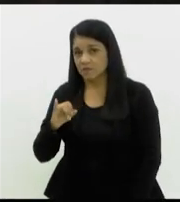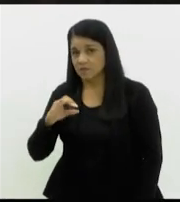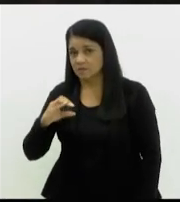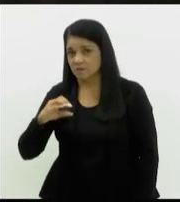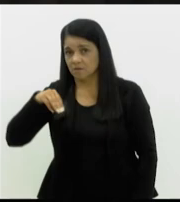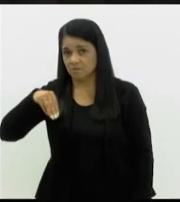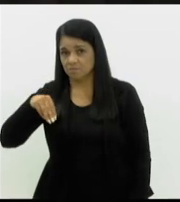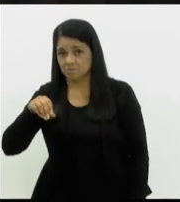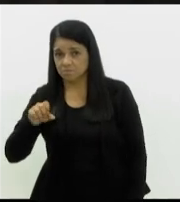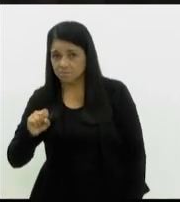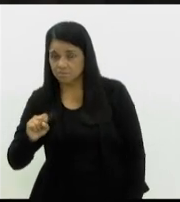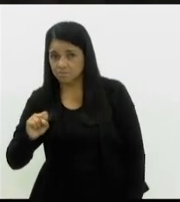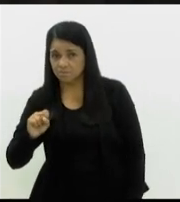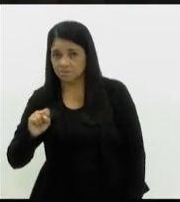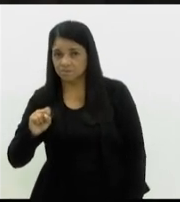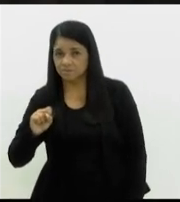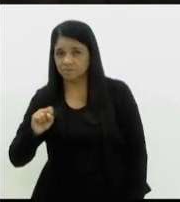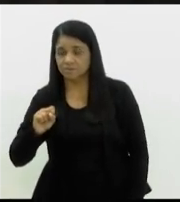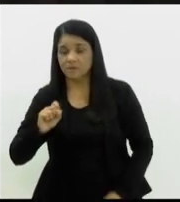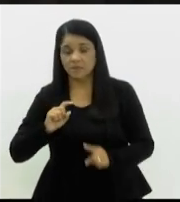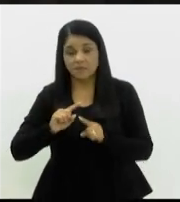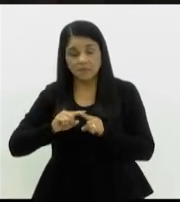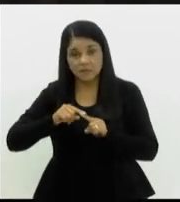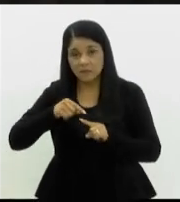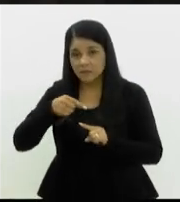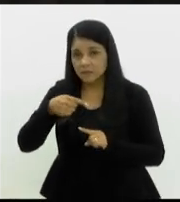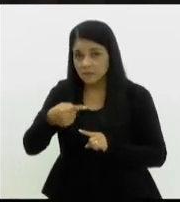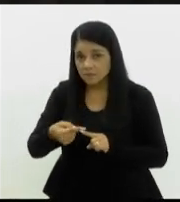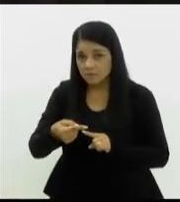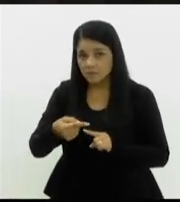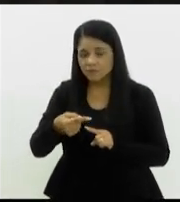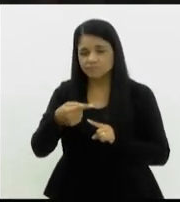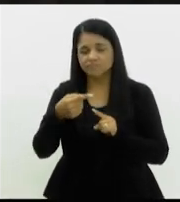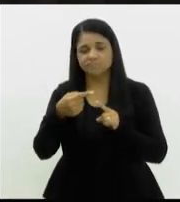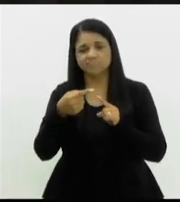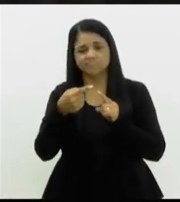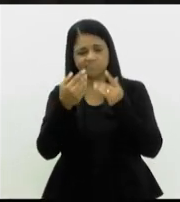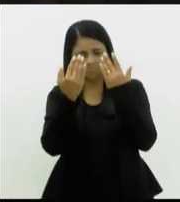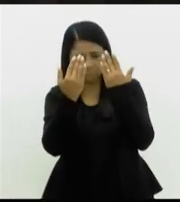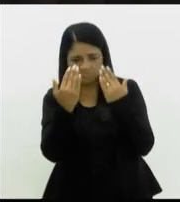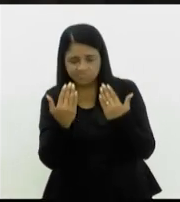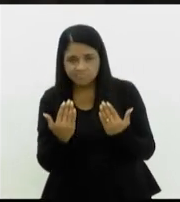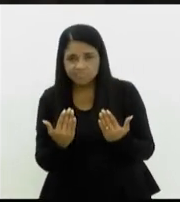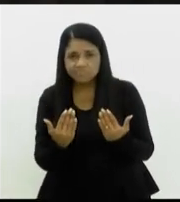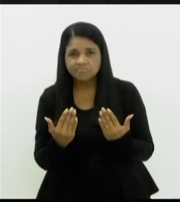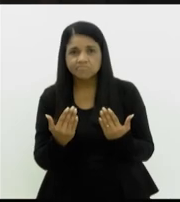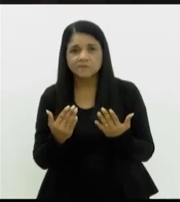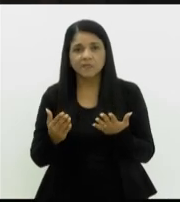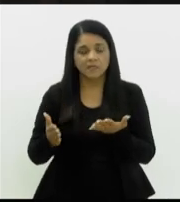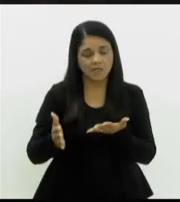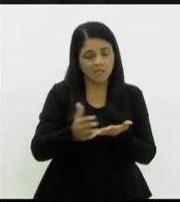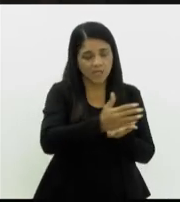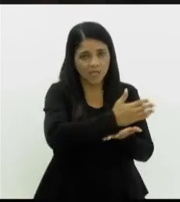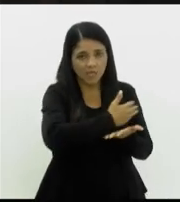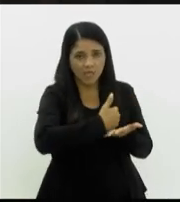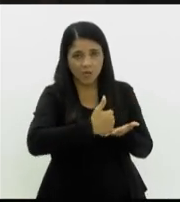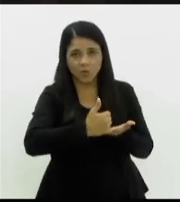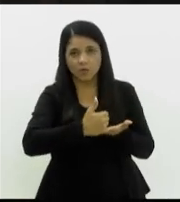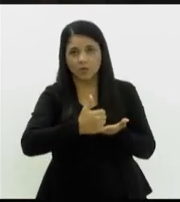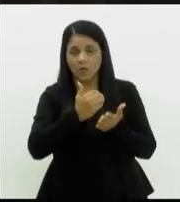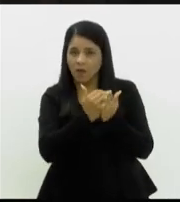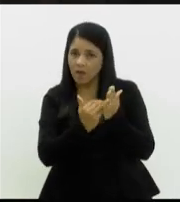ICMS e posteriormente se verifica que ele recolheu a